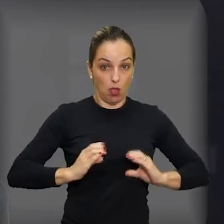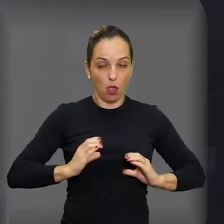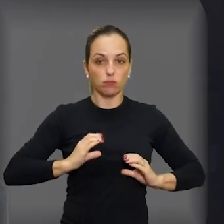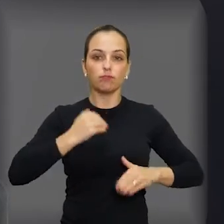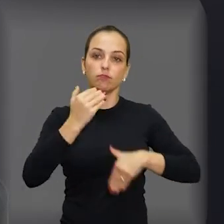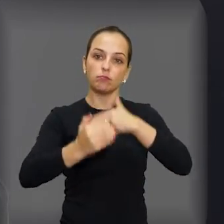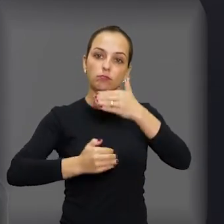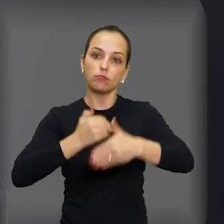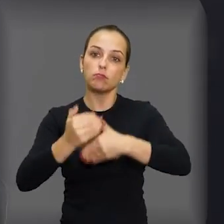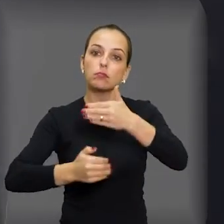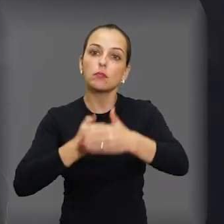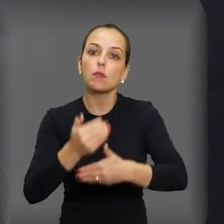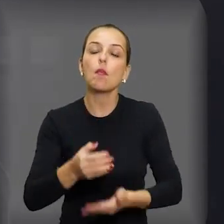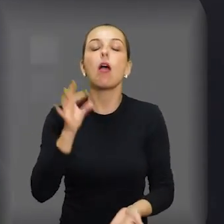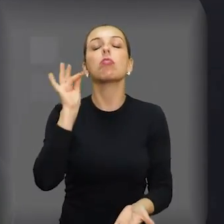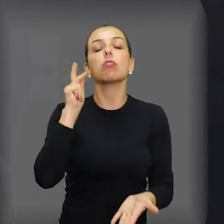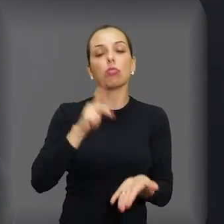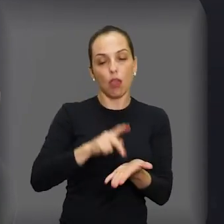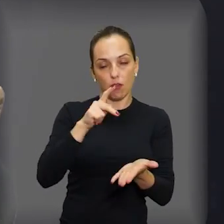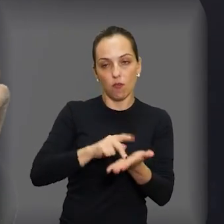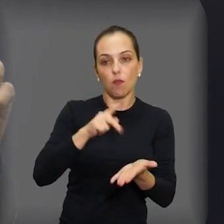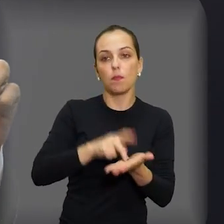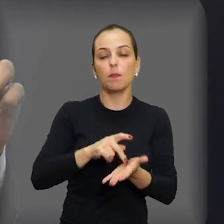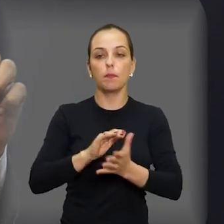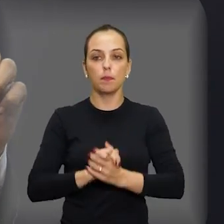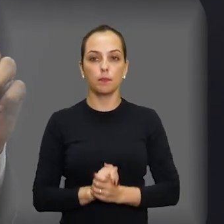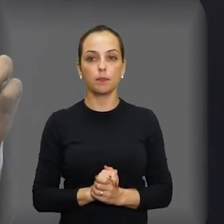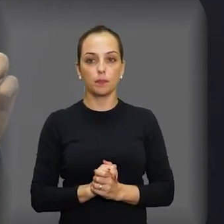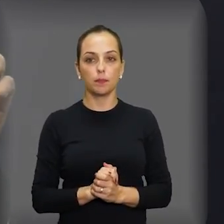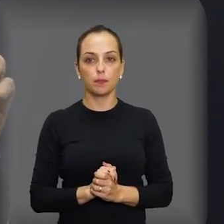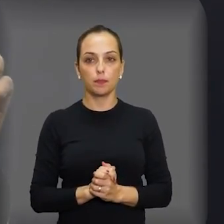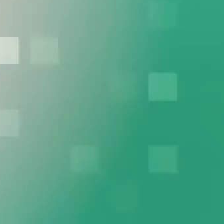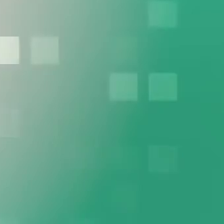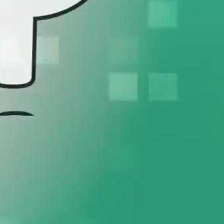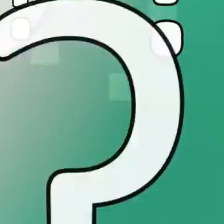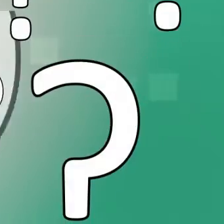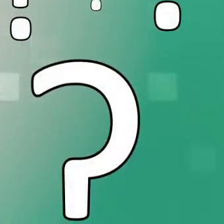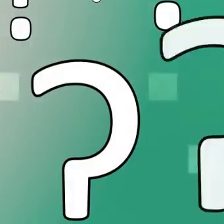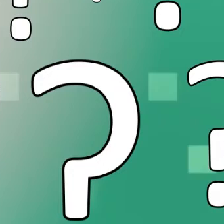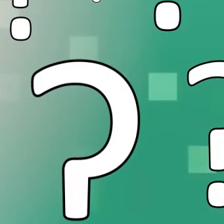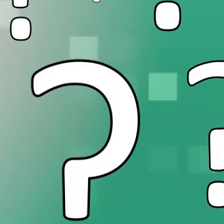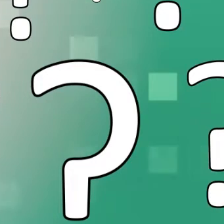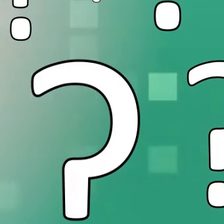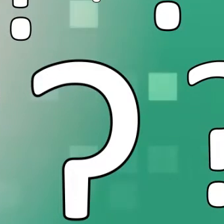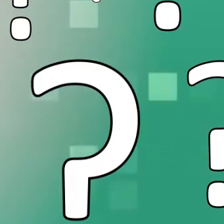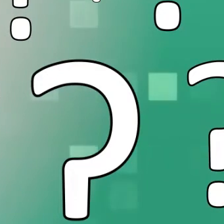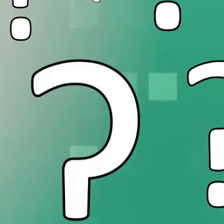esses atores do sistema de justiça, se eles fizessem presentes nessas localidades.